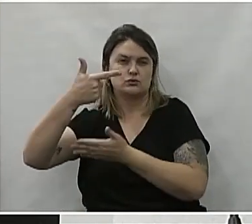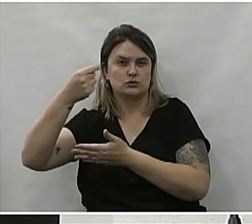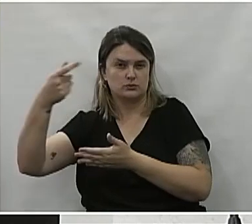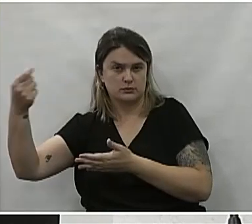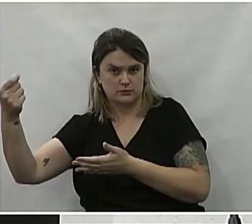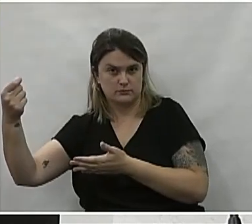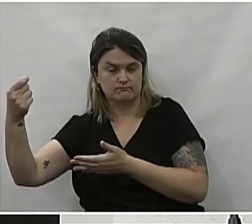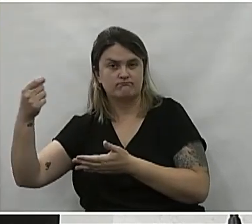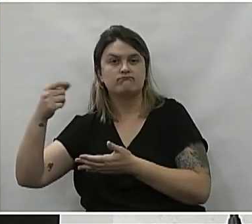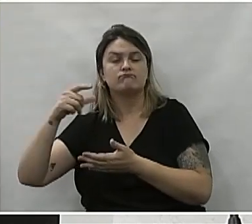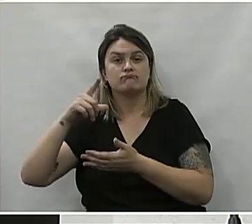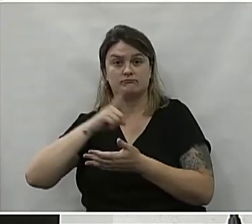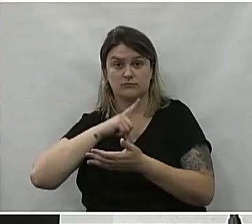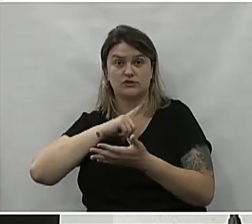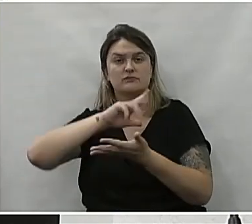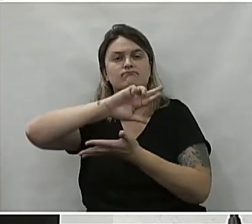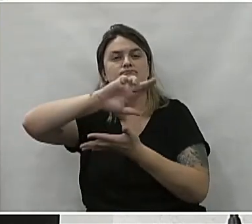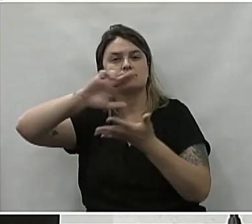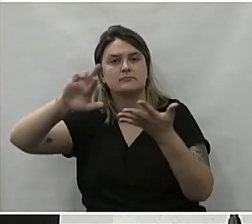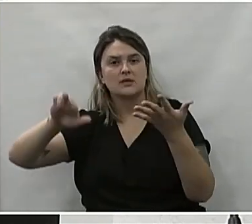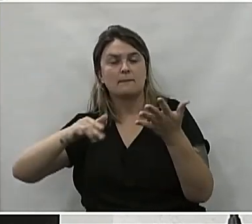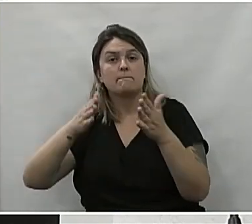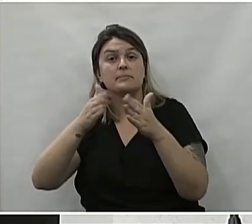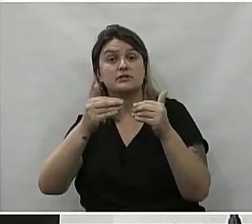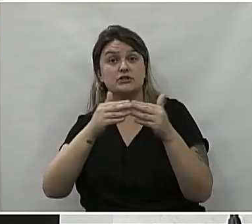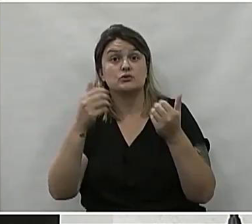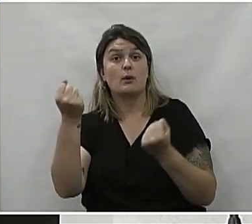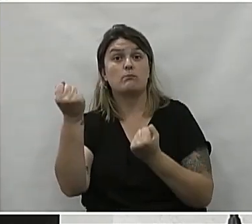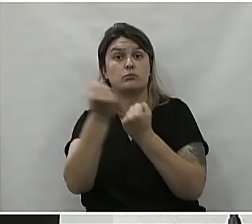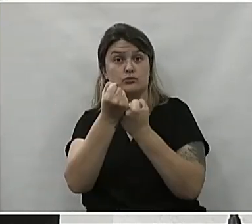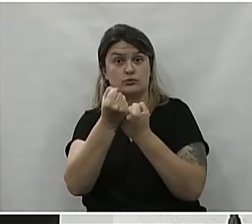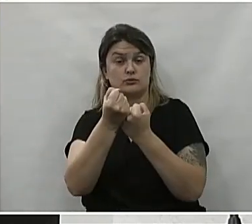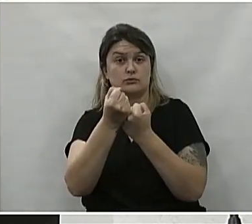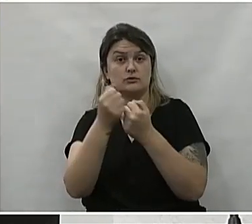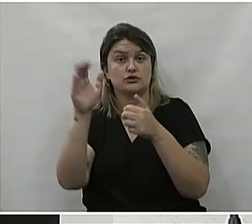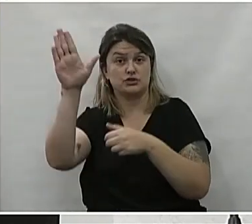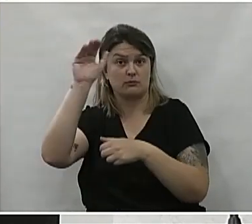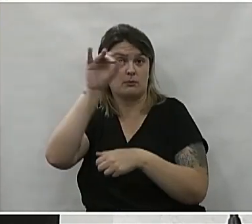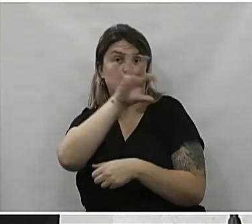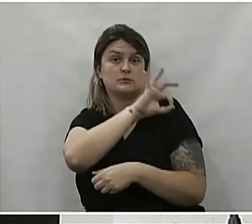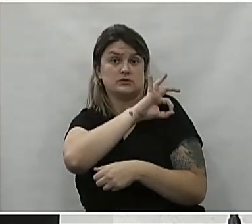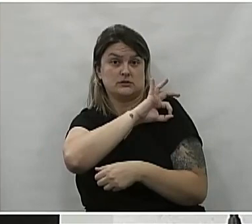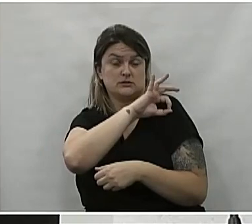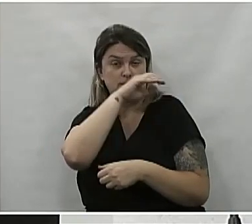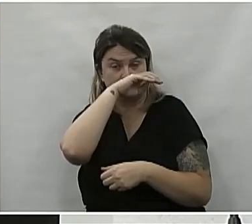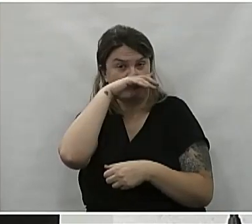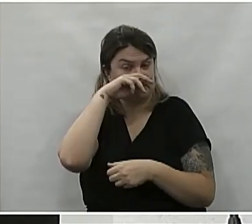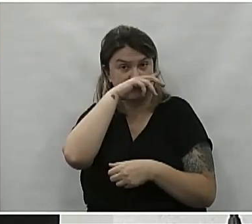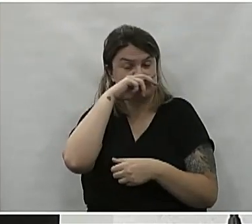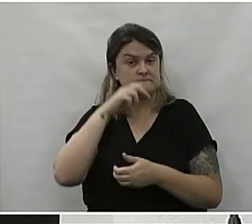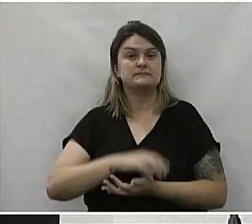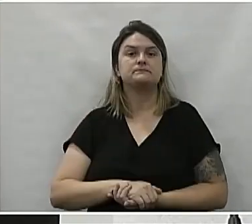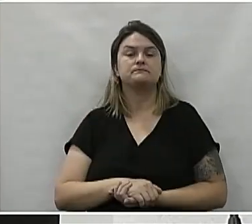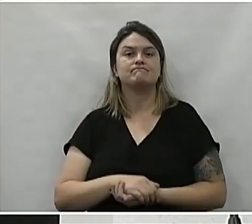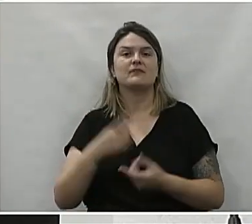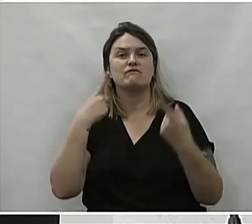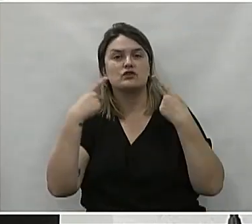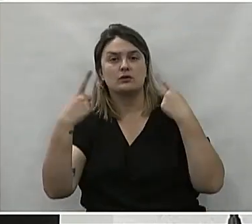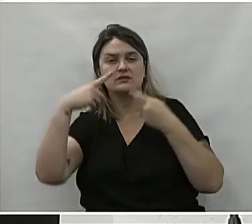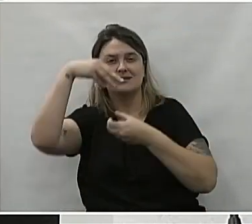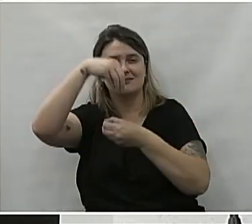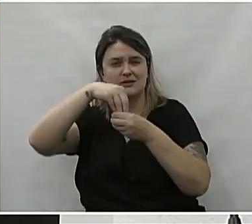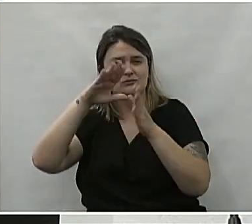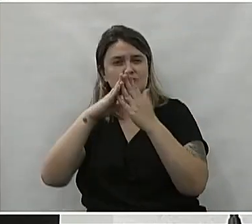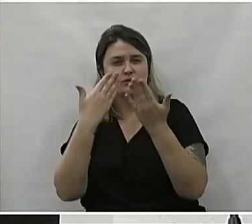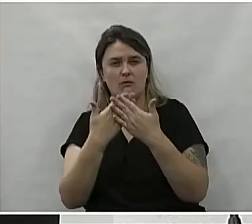Várias foram As solicitações De ajuda A polícia militar Por parte da educação A violência Dentro das